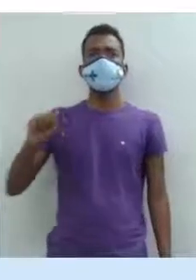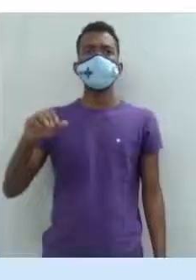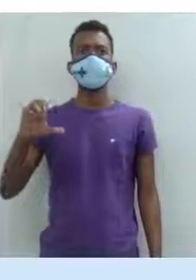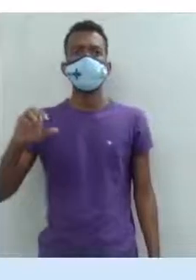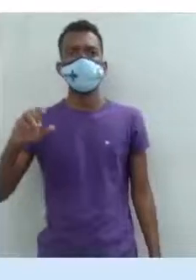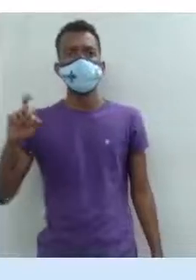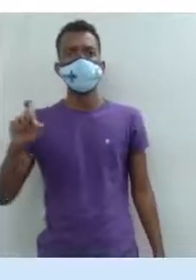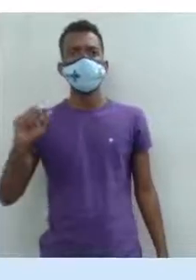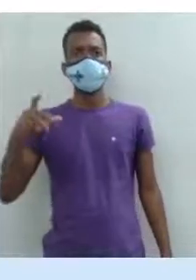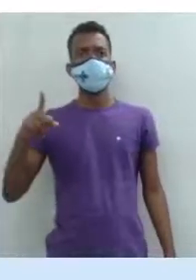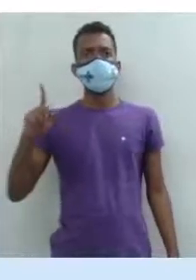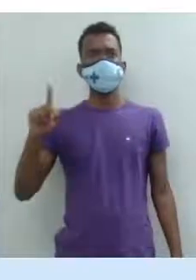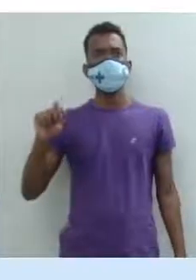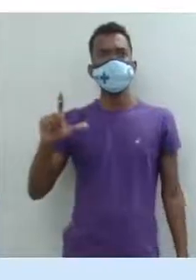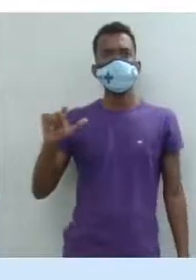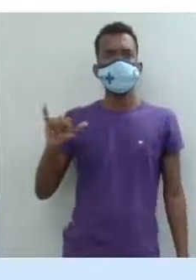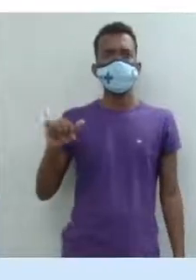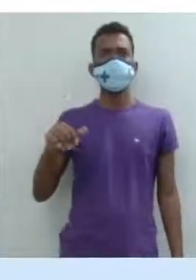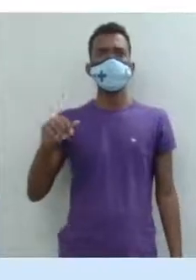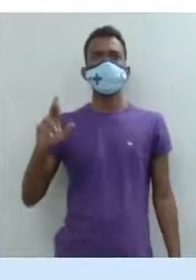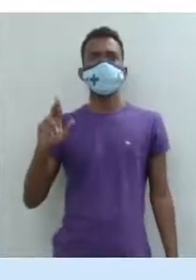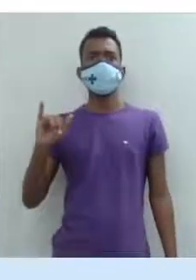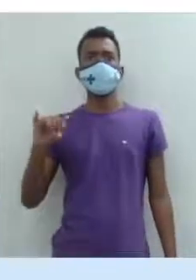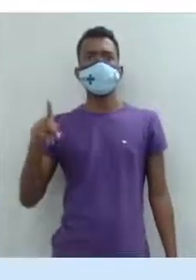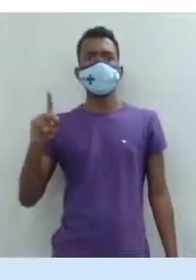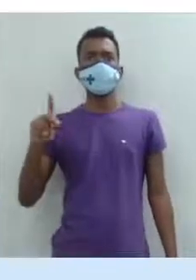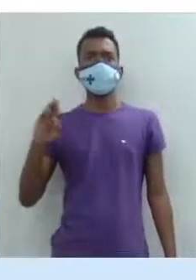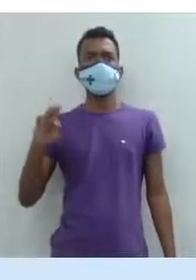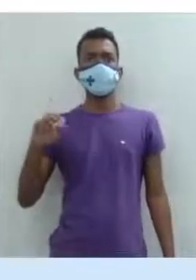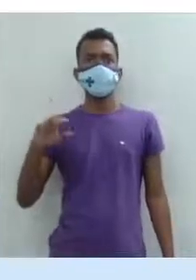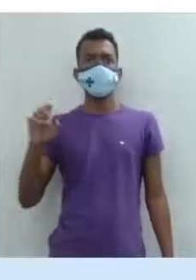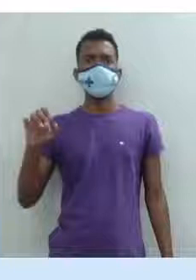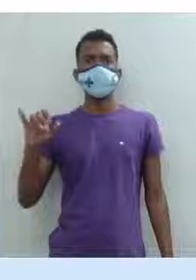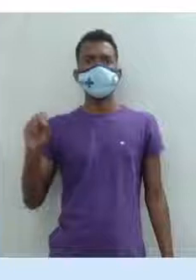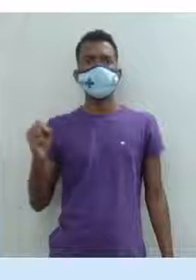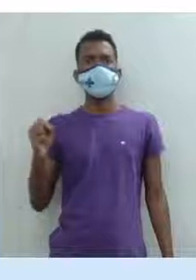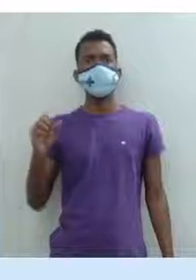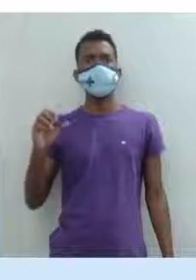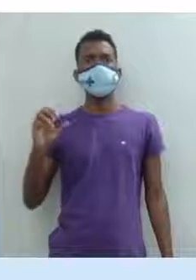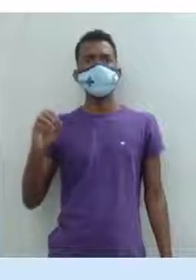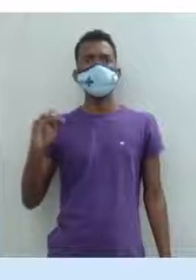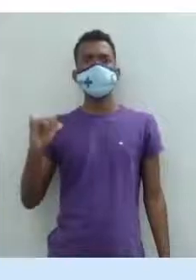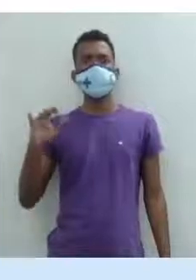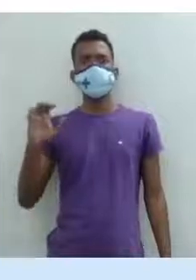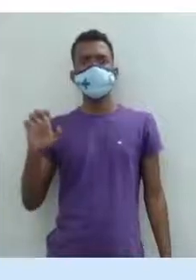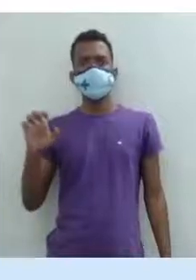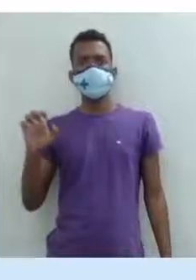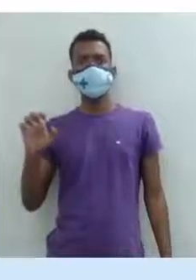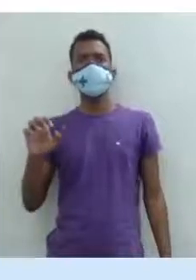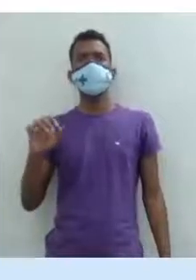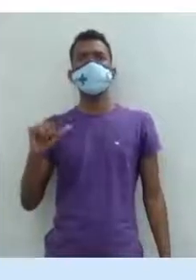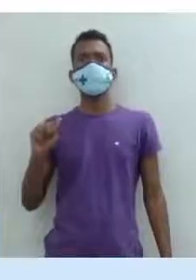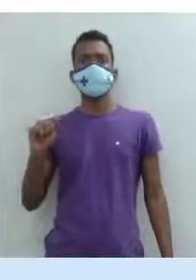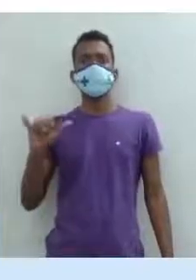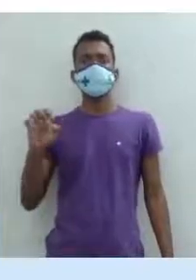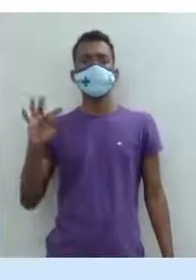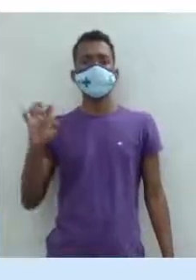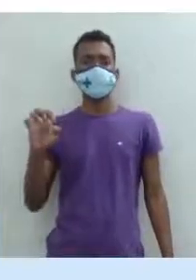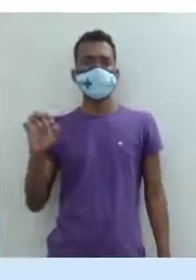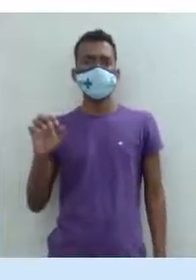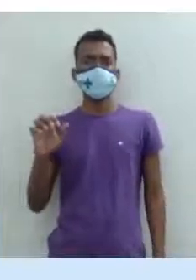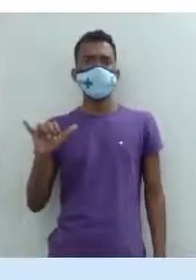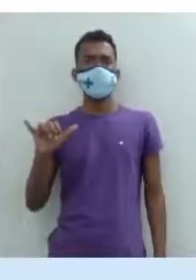machacalim, o ricabaxi, o ofaie e o aitê, né? O